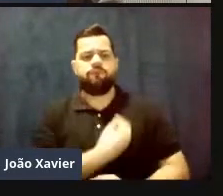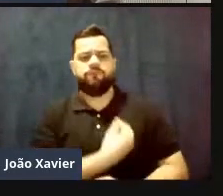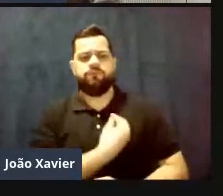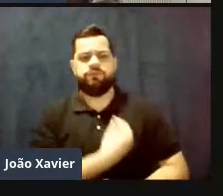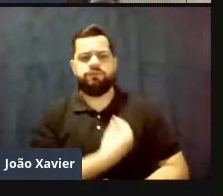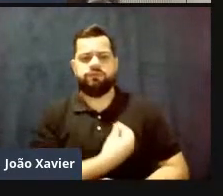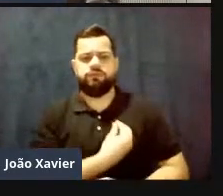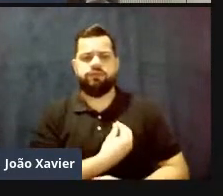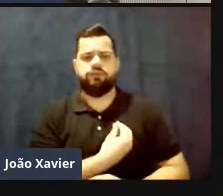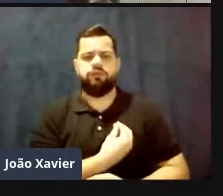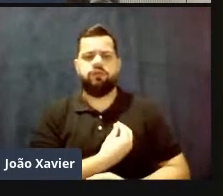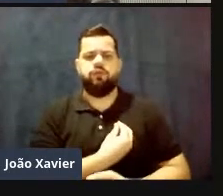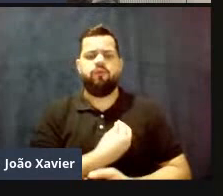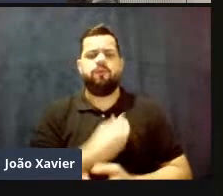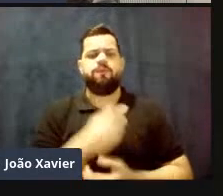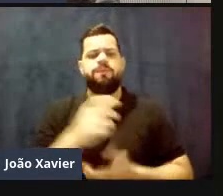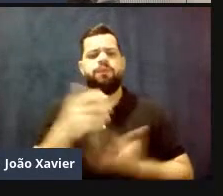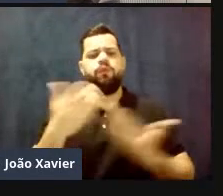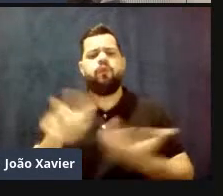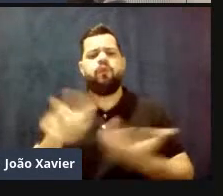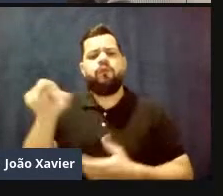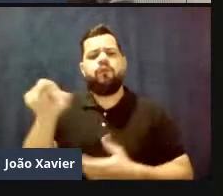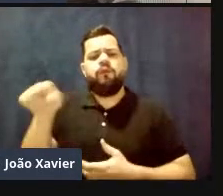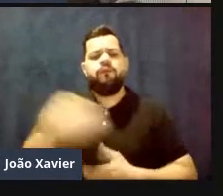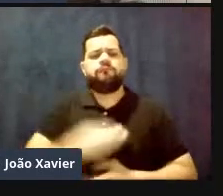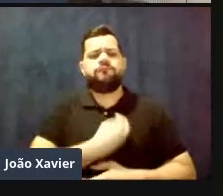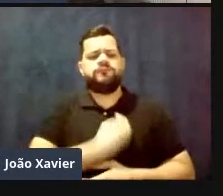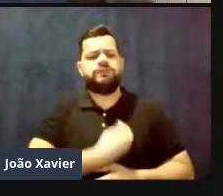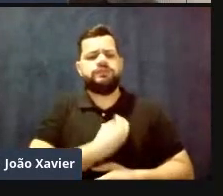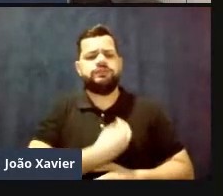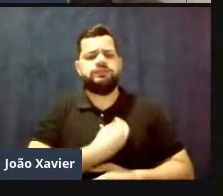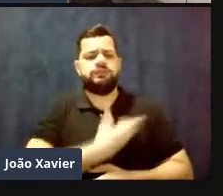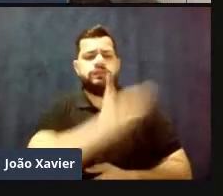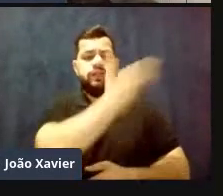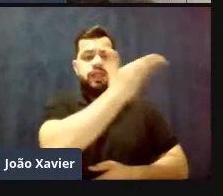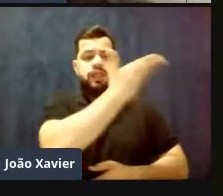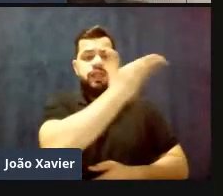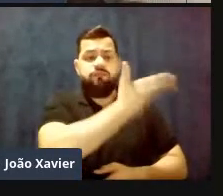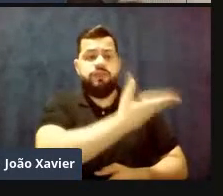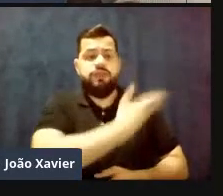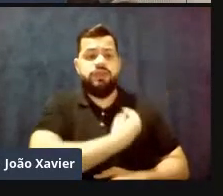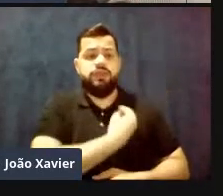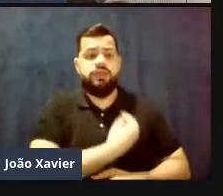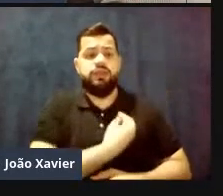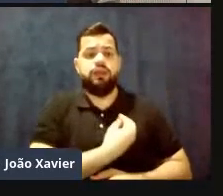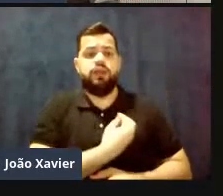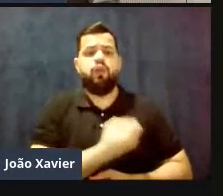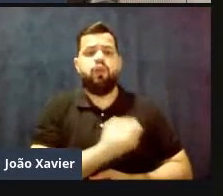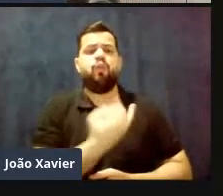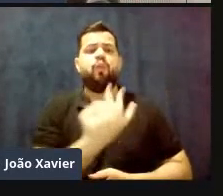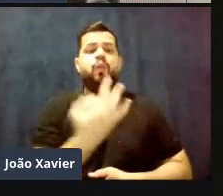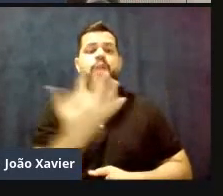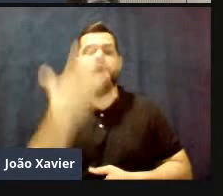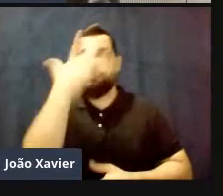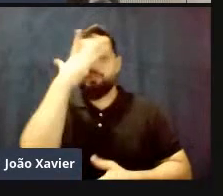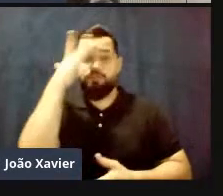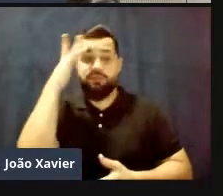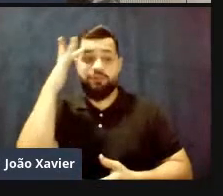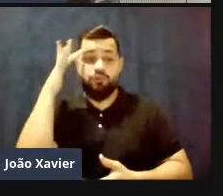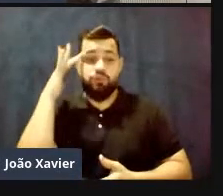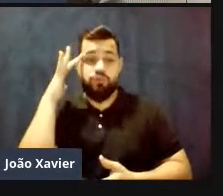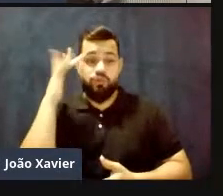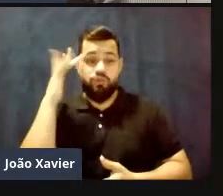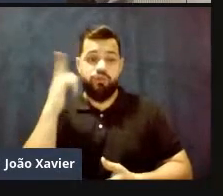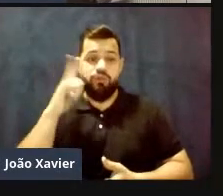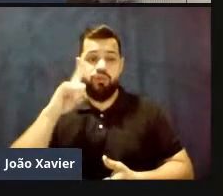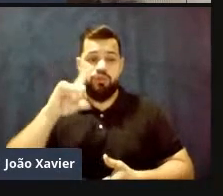quantos diagnósticos foram vencidos dentro de uma alta hospitalar, quantas pessoas trabalham para dar alta de um